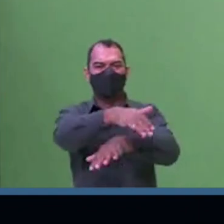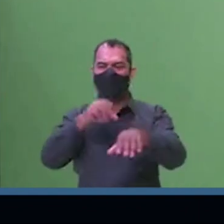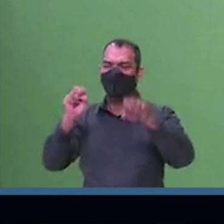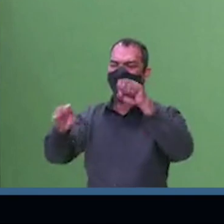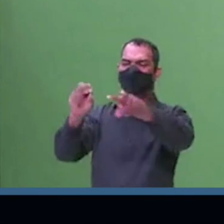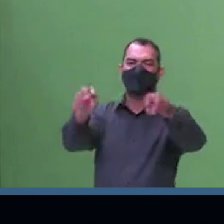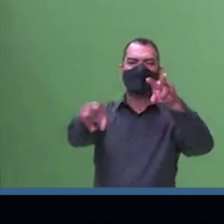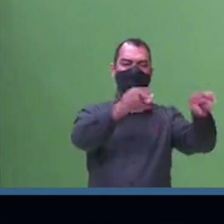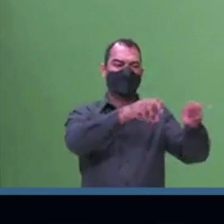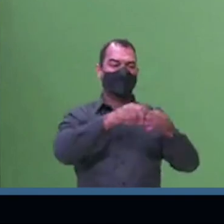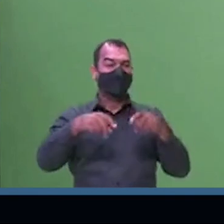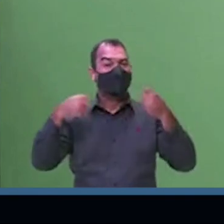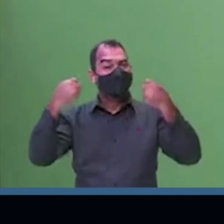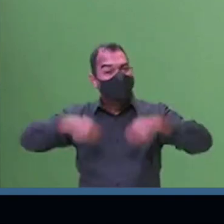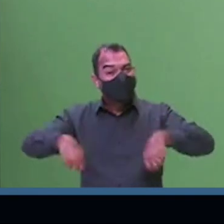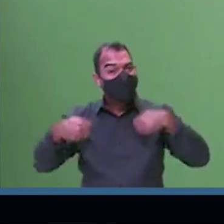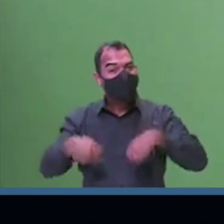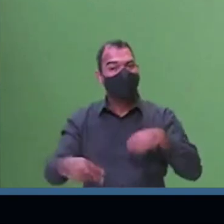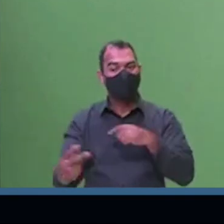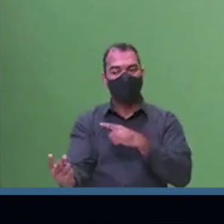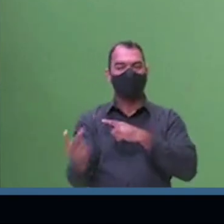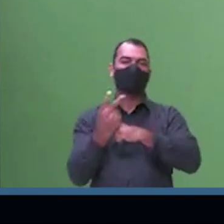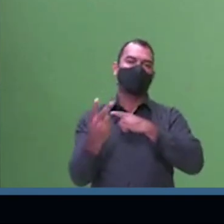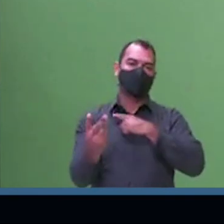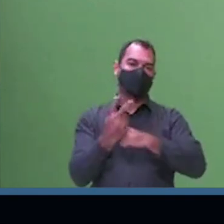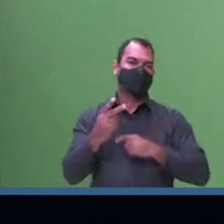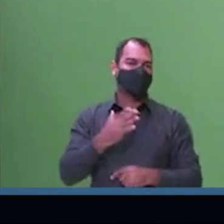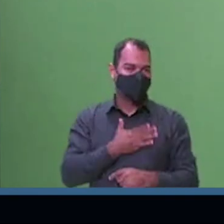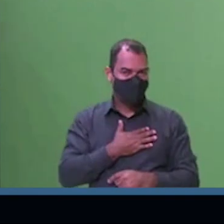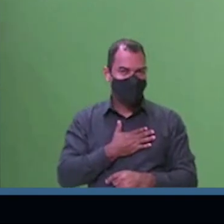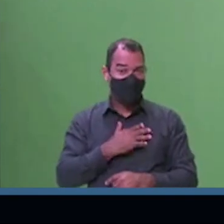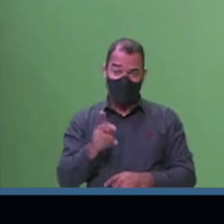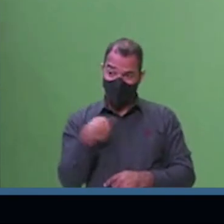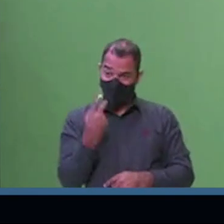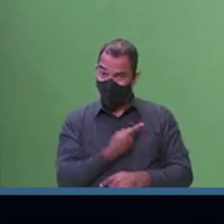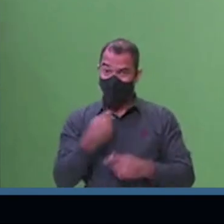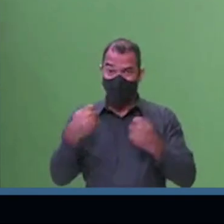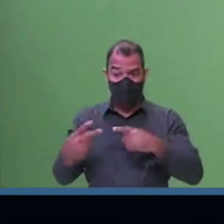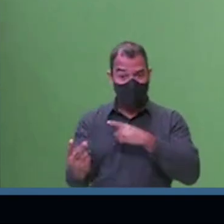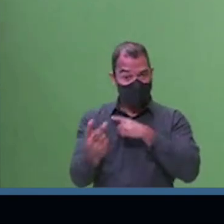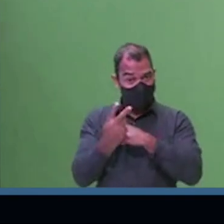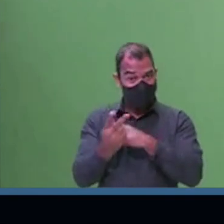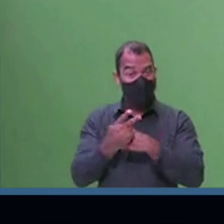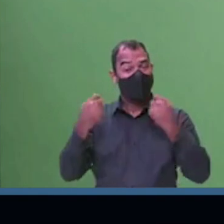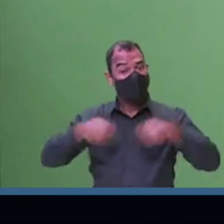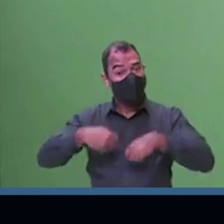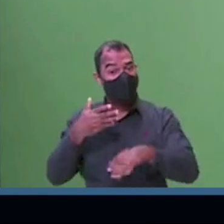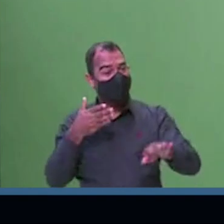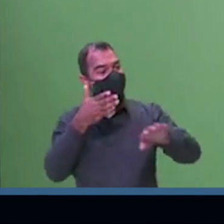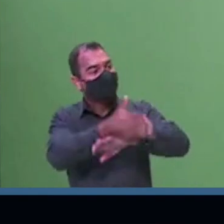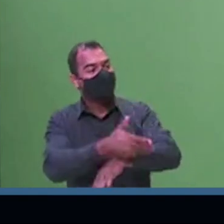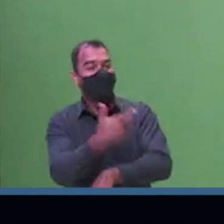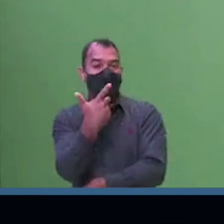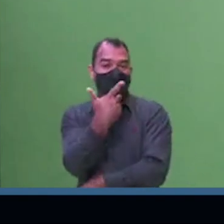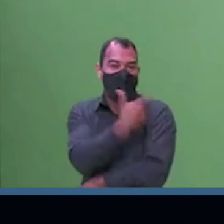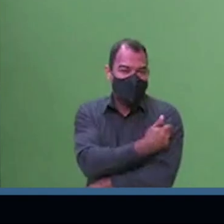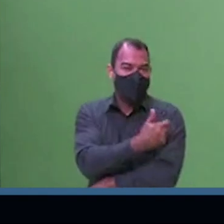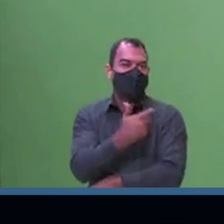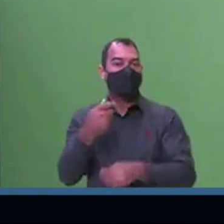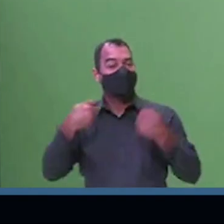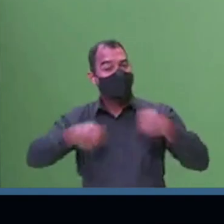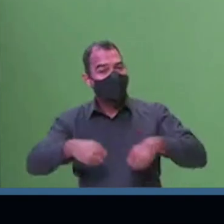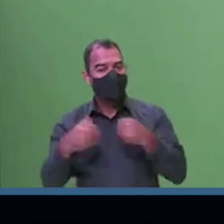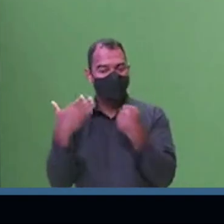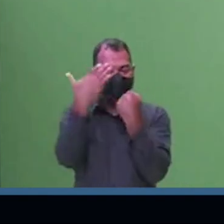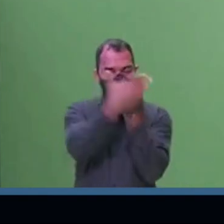que é tarefa de cada um fazer, que é procurar se vacinar, procurar se imunizar, procurar